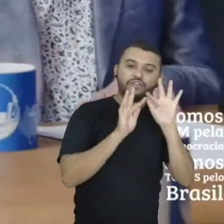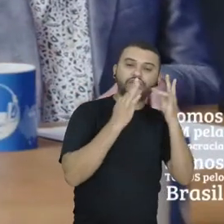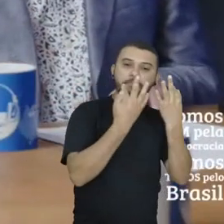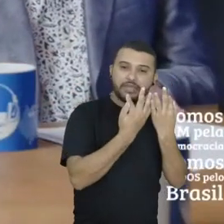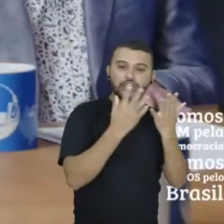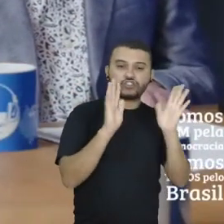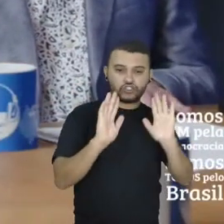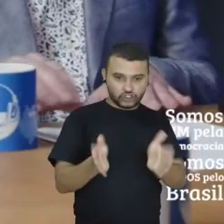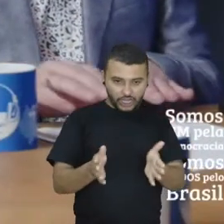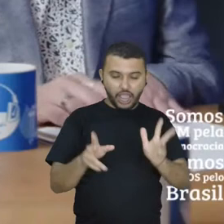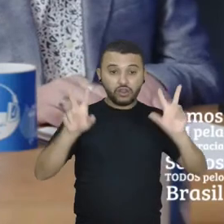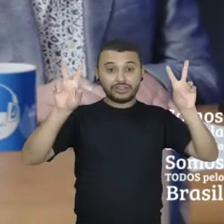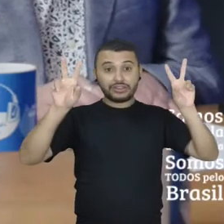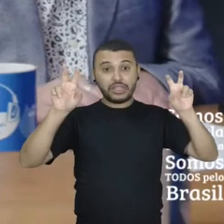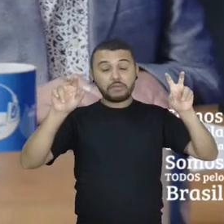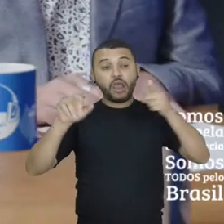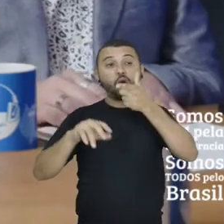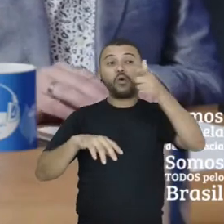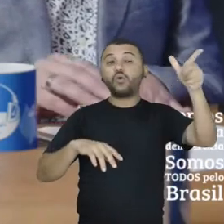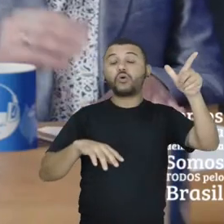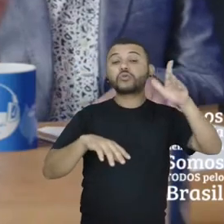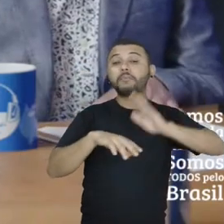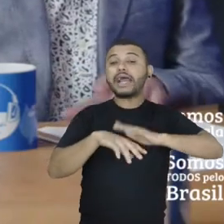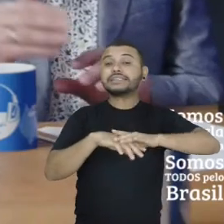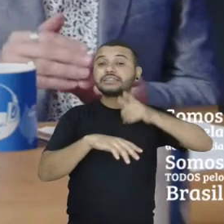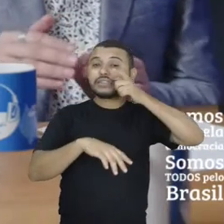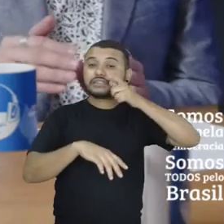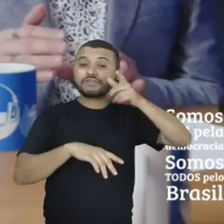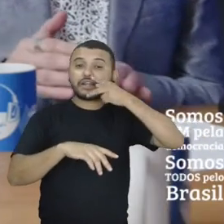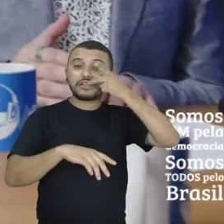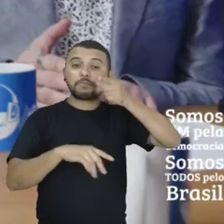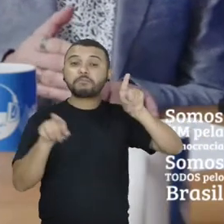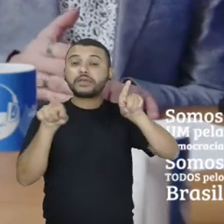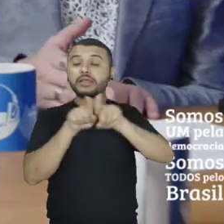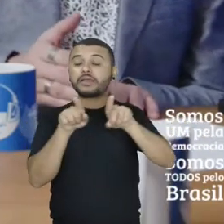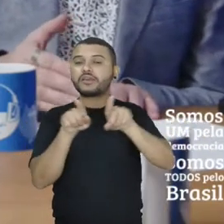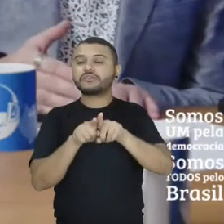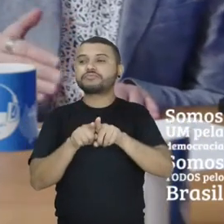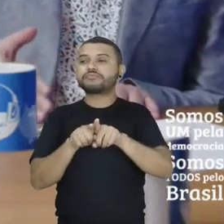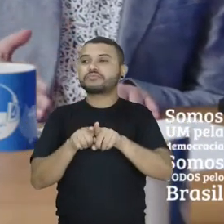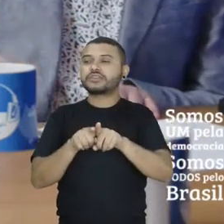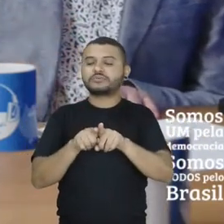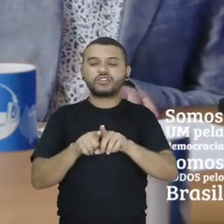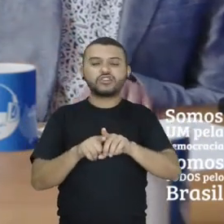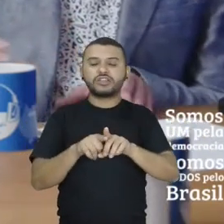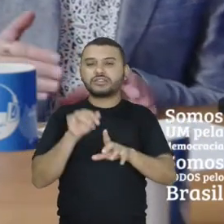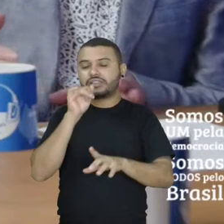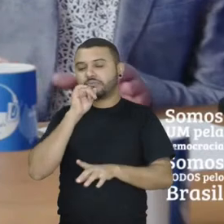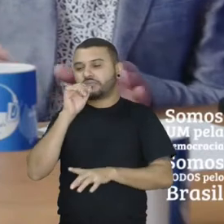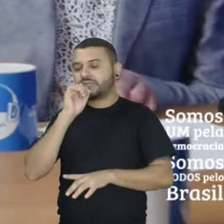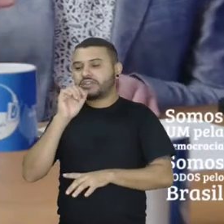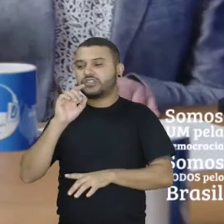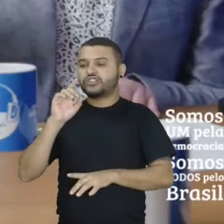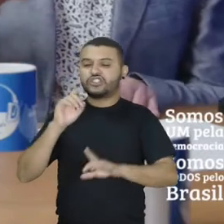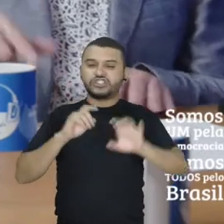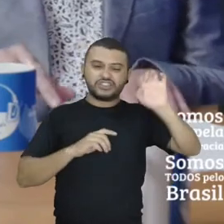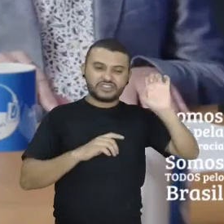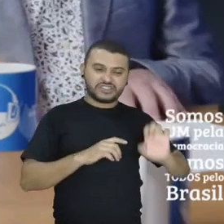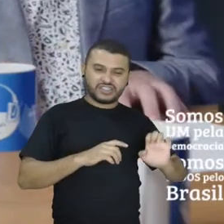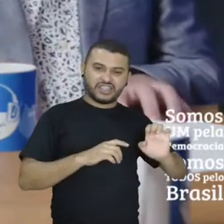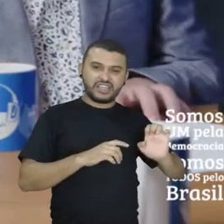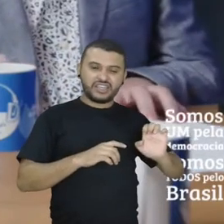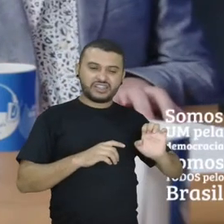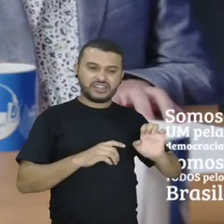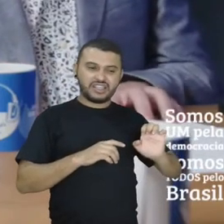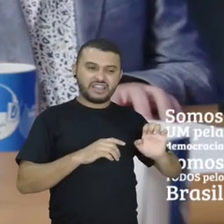que sempre aparece bastante. Então, essa história de como que é esquerda, progressista e família não